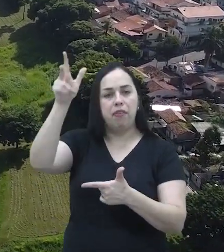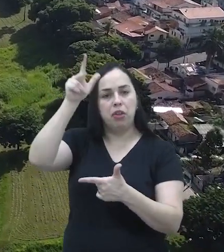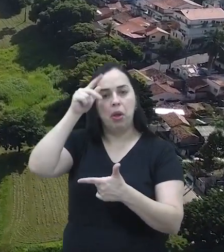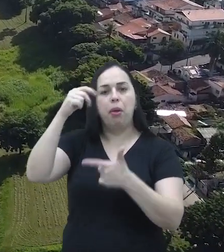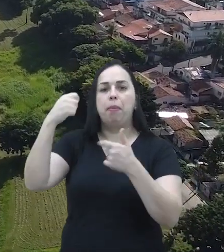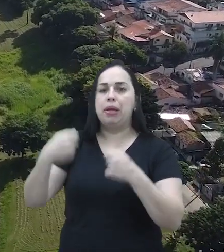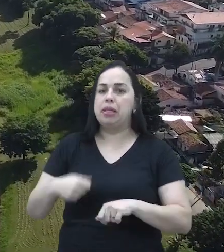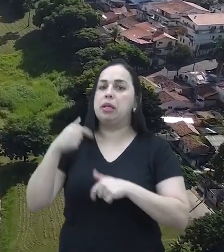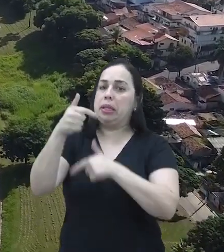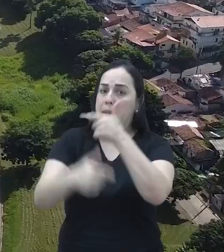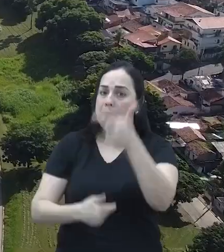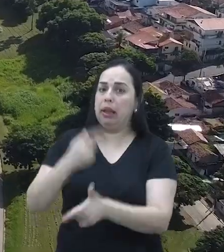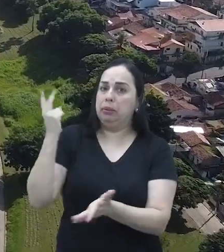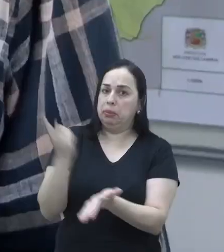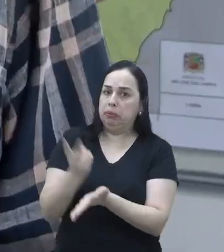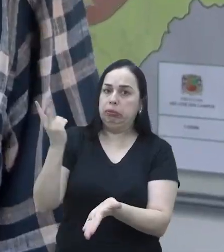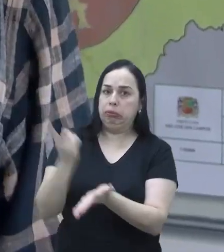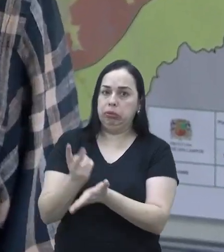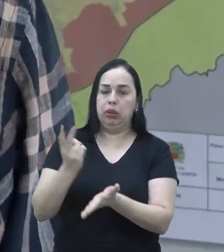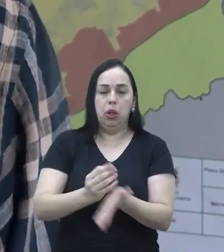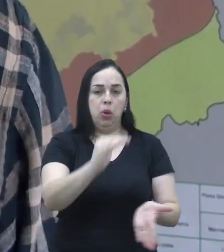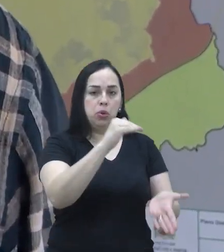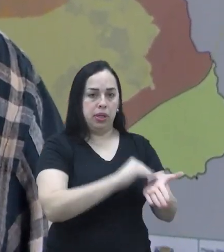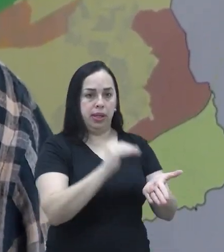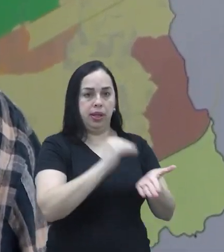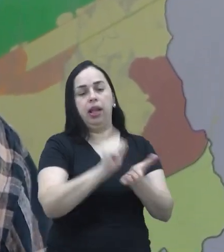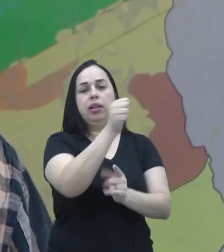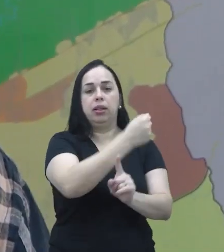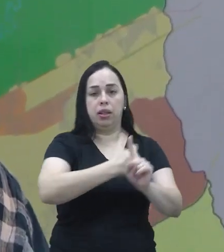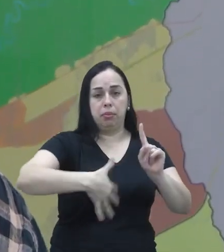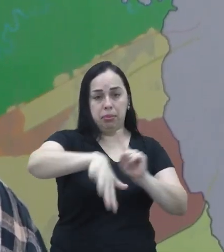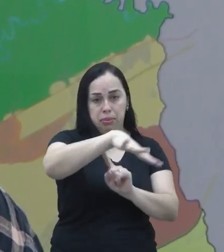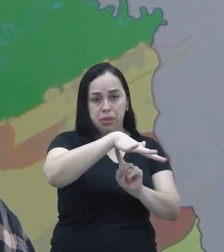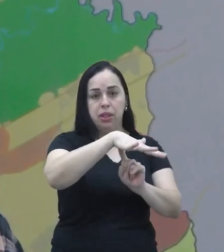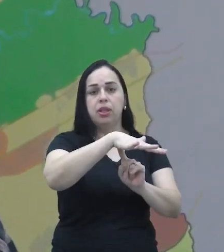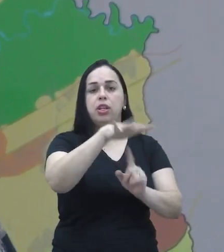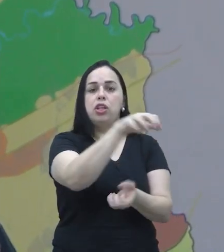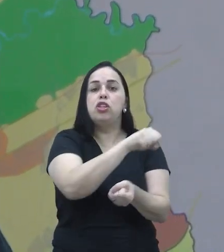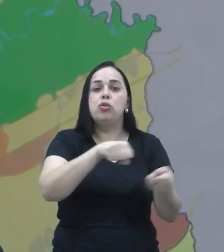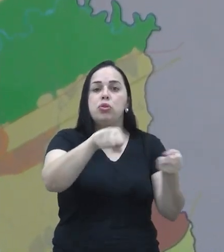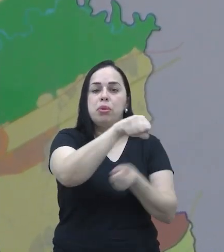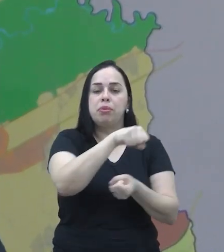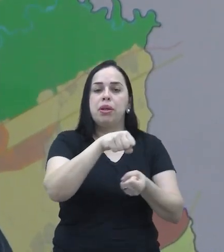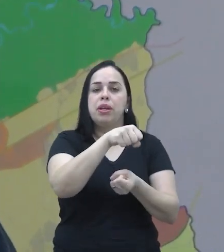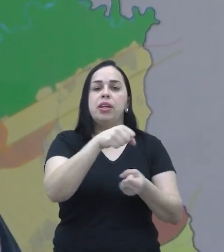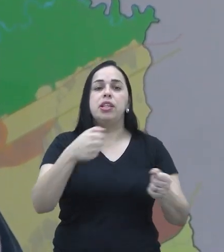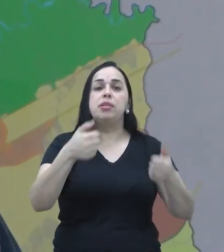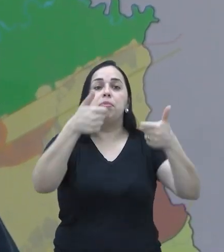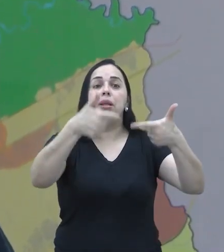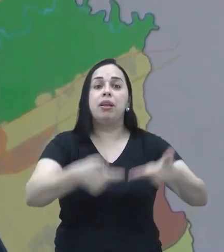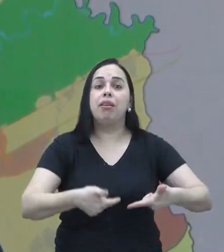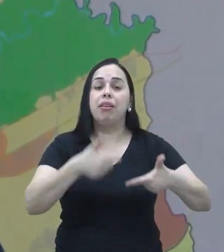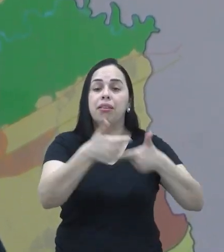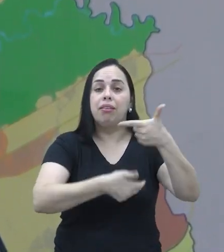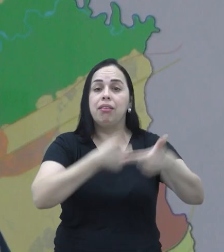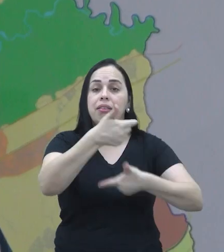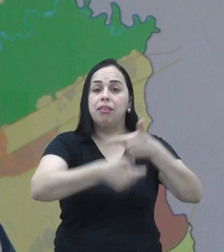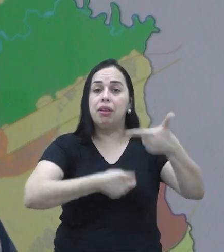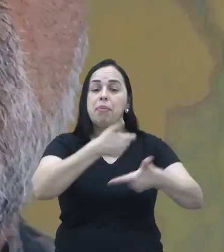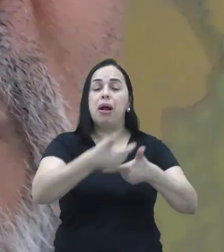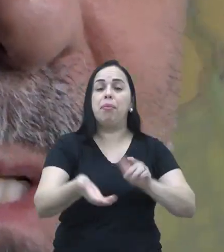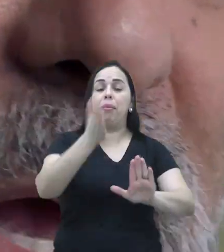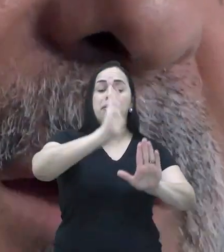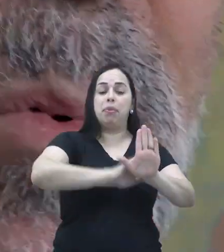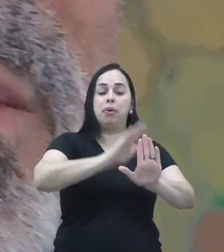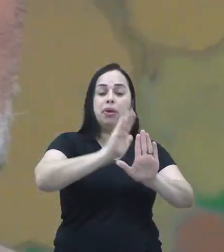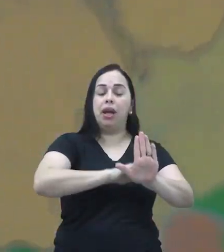e executivo é constante. O secretário de Urbanismo e Sustentabilidade explica que um trabalho como esse envolve